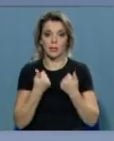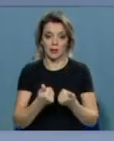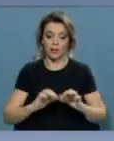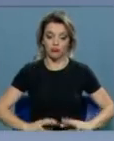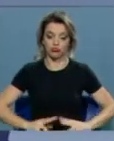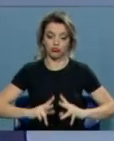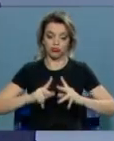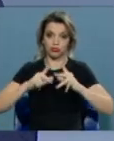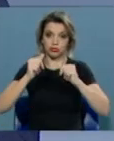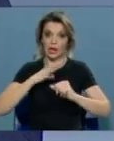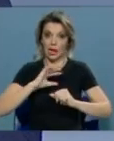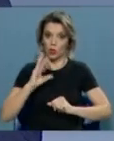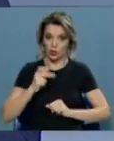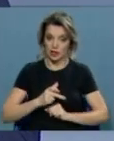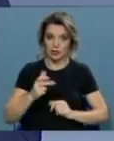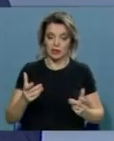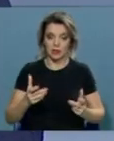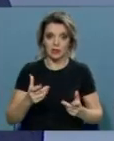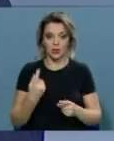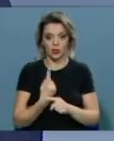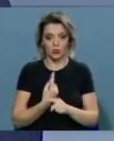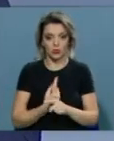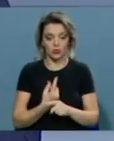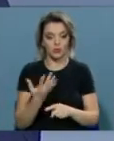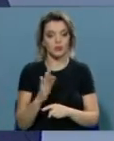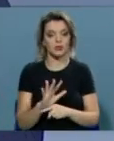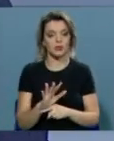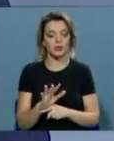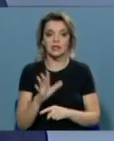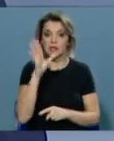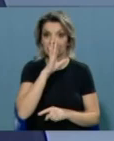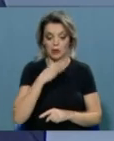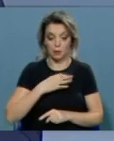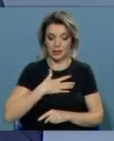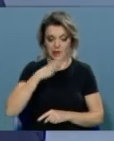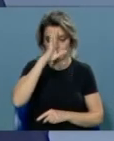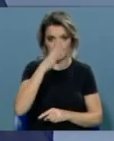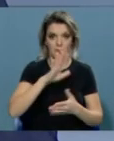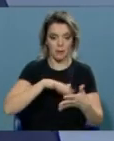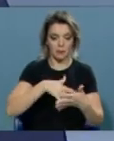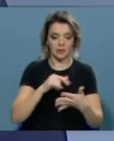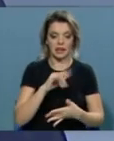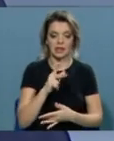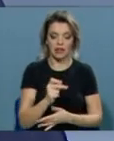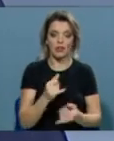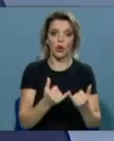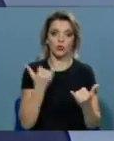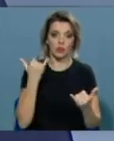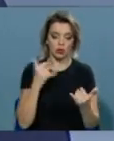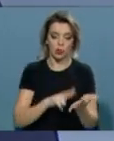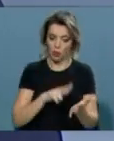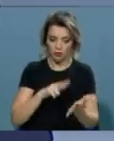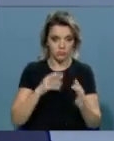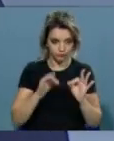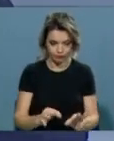a retomada temos que aconteça e a medidas como se sempre acho by sem que planos diva automáticos estão